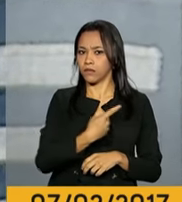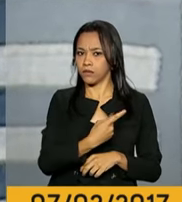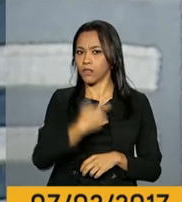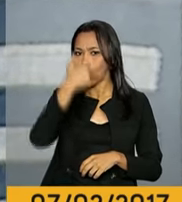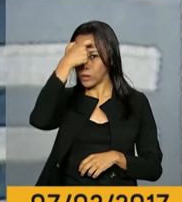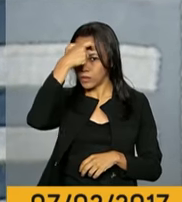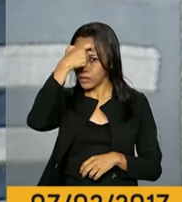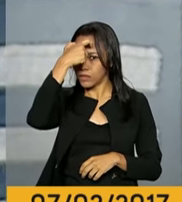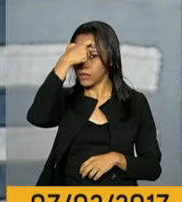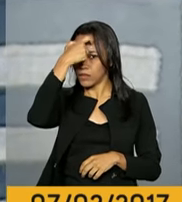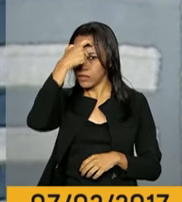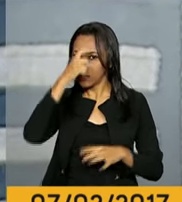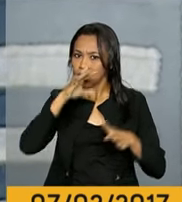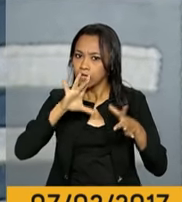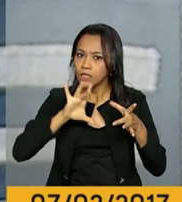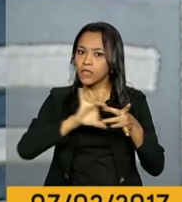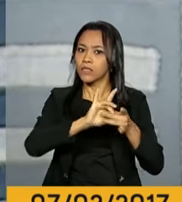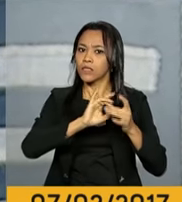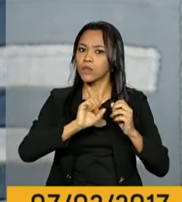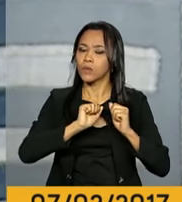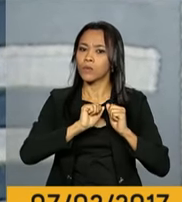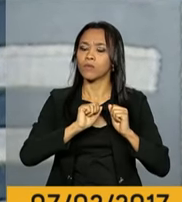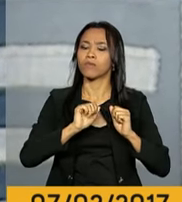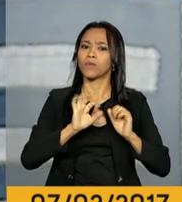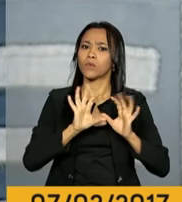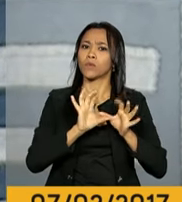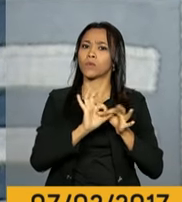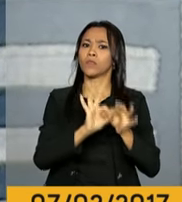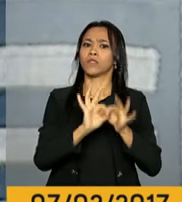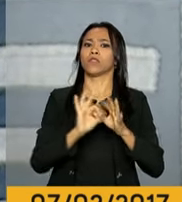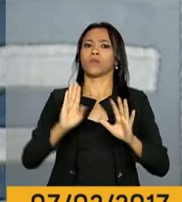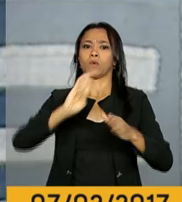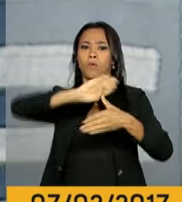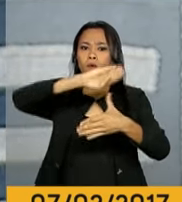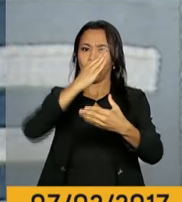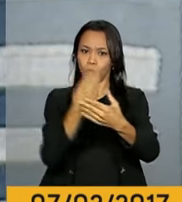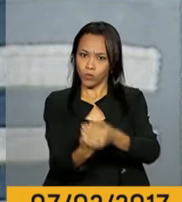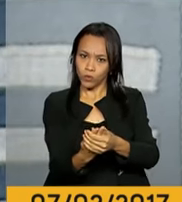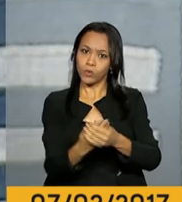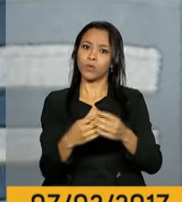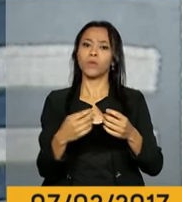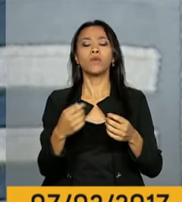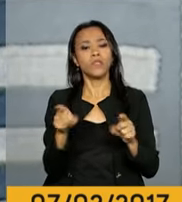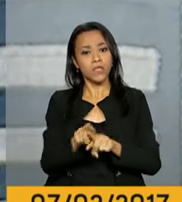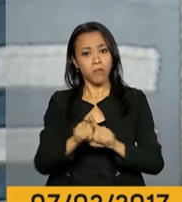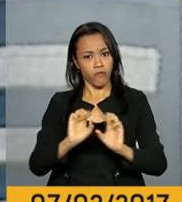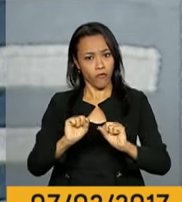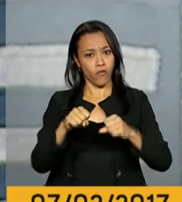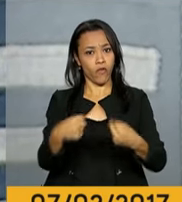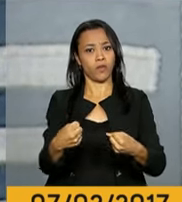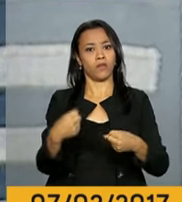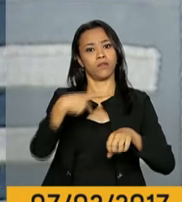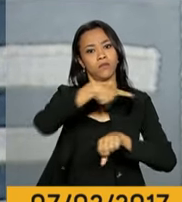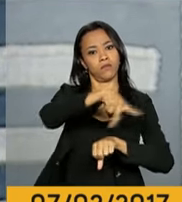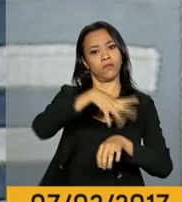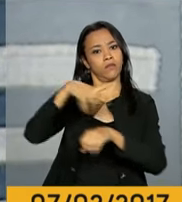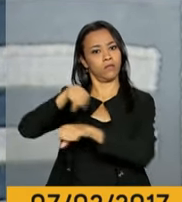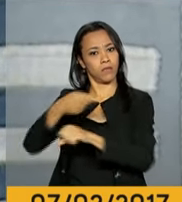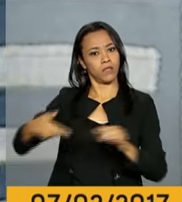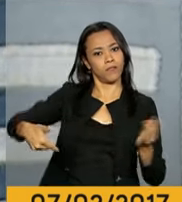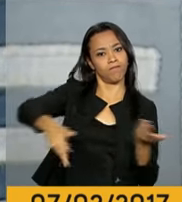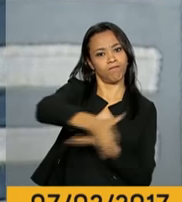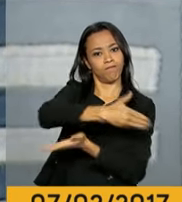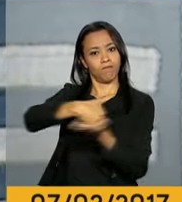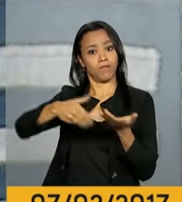essa consciência Regional essa consciência do Mercosul e a nossa relação bilateral entre outras todas as